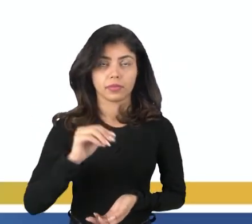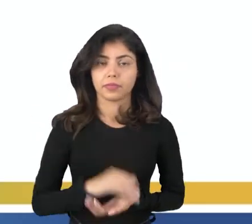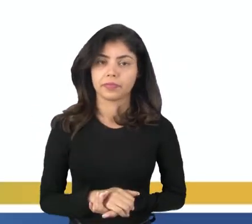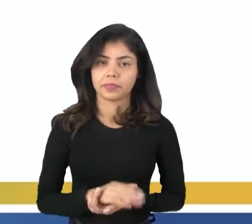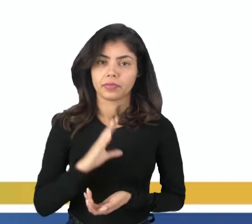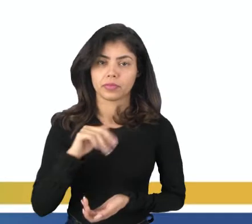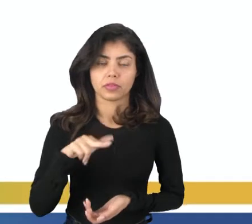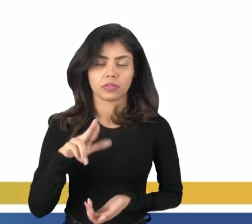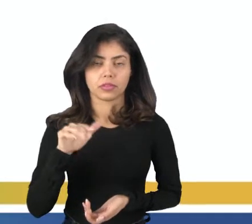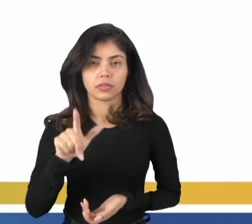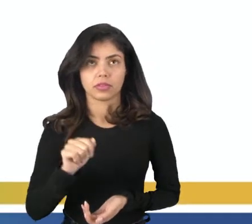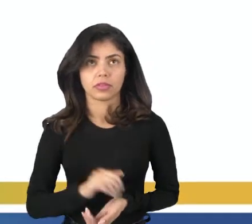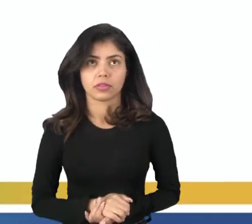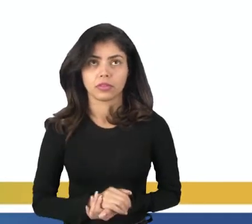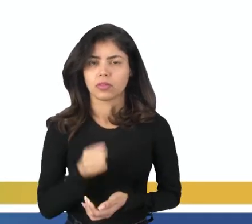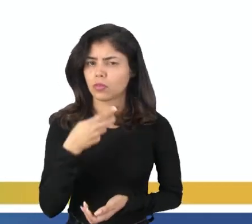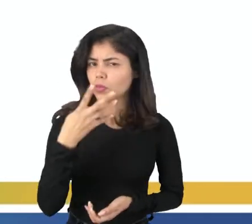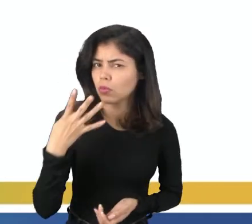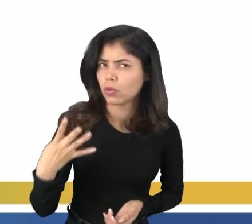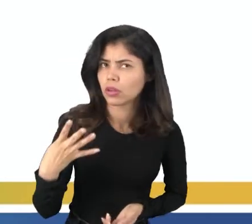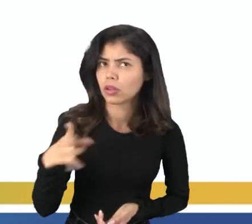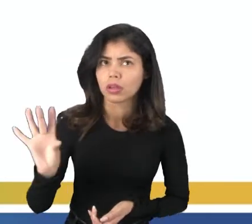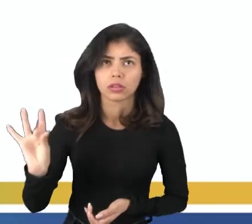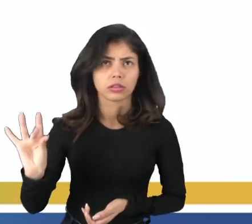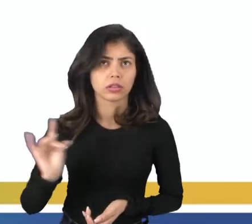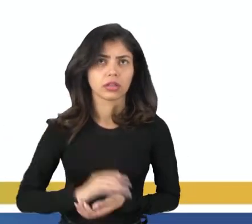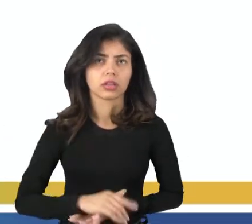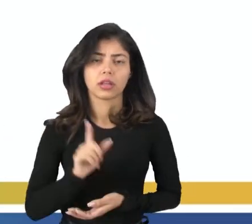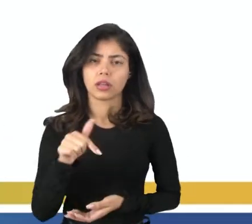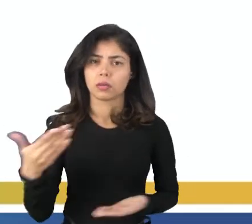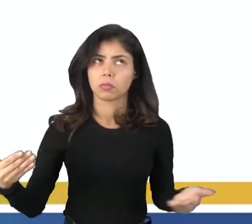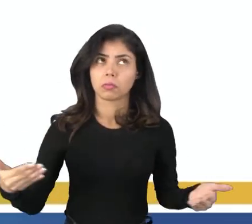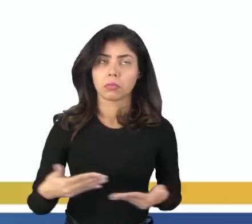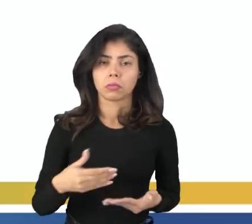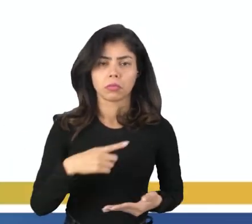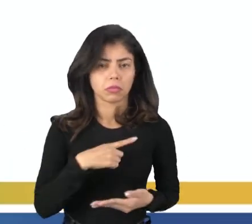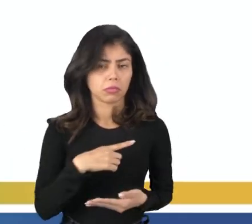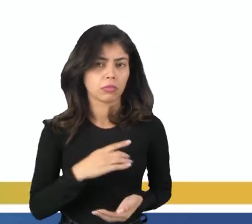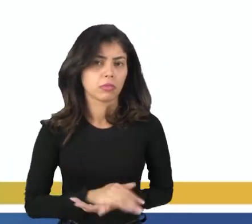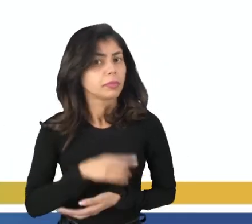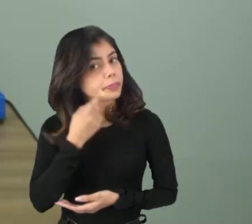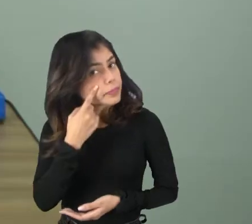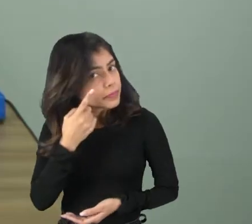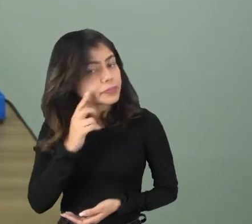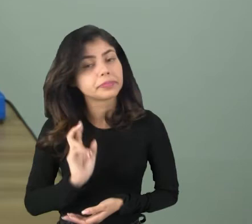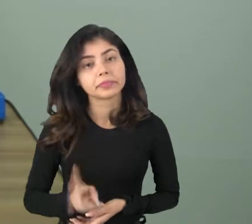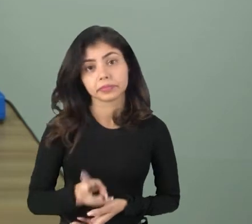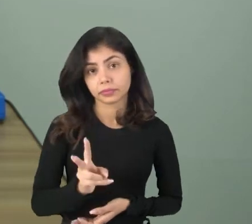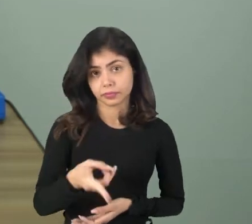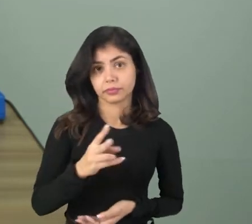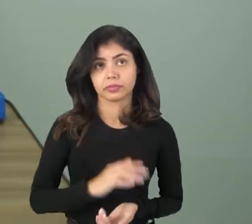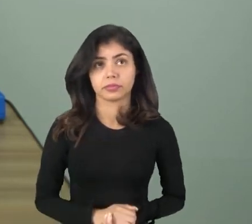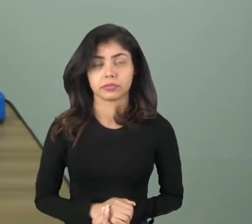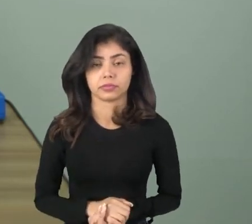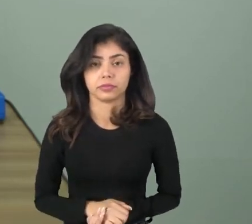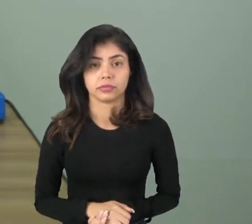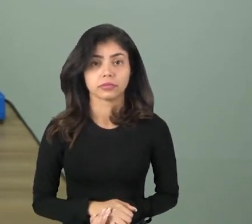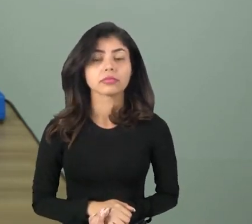90. Ganhou 90 de Camila. Quantos adesivos ela tem agora? Veja bem, tá sempre, né,